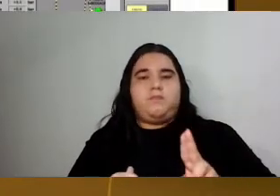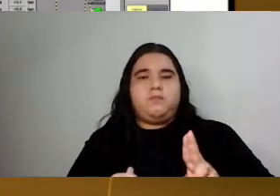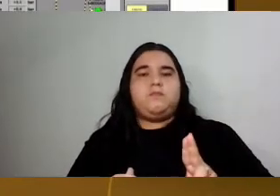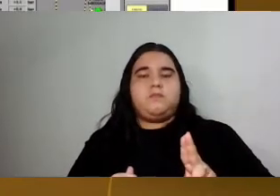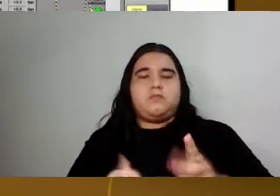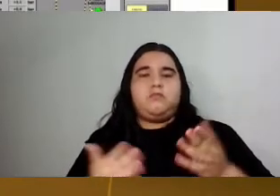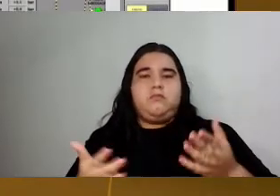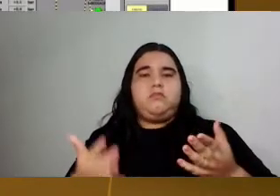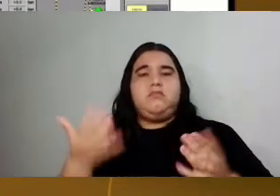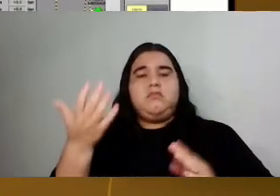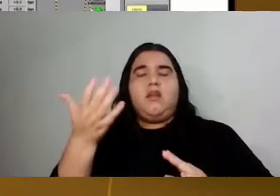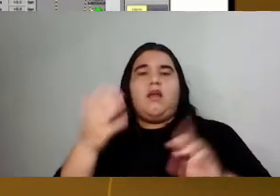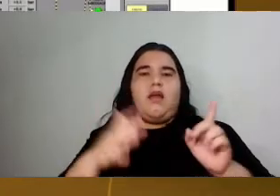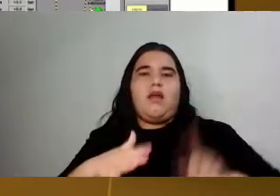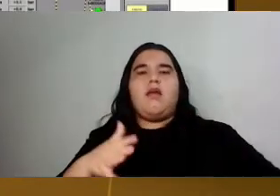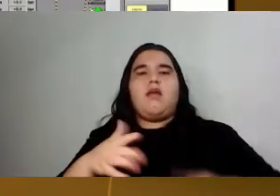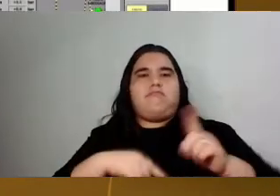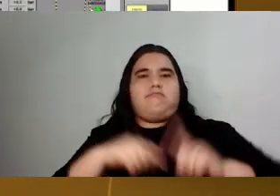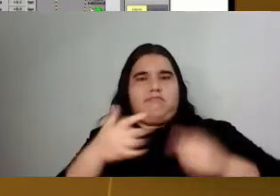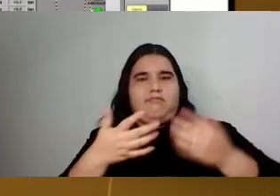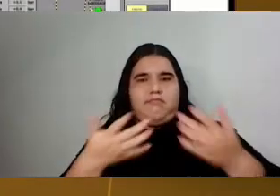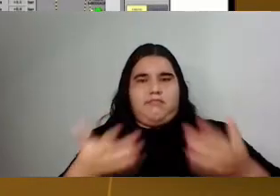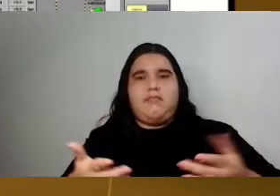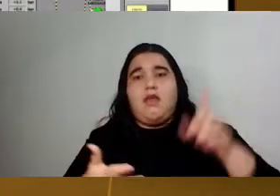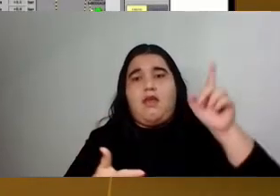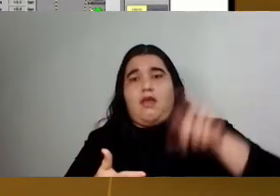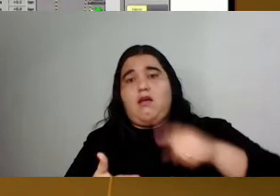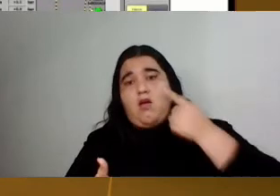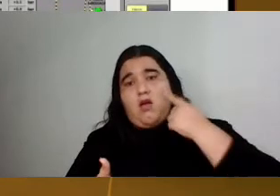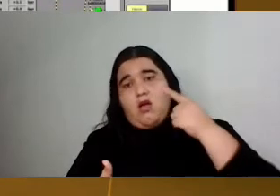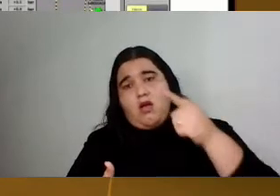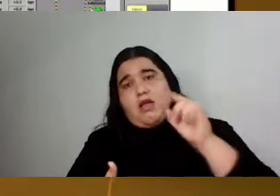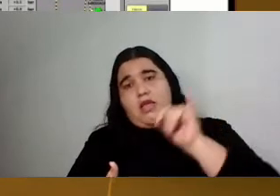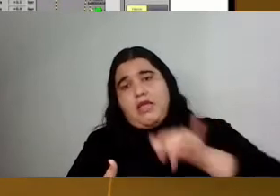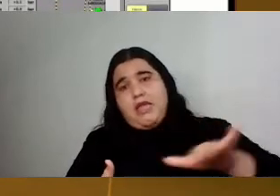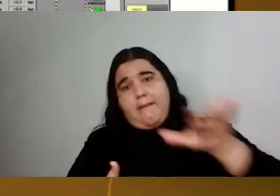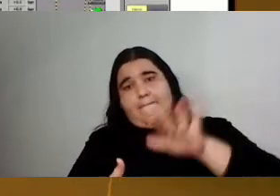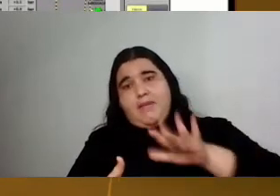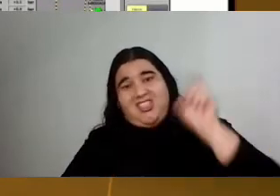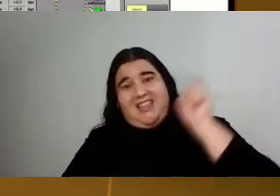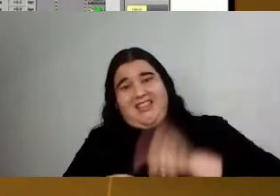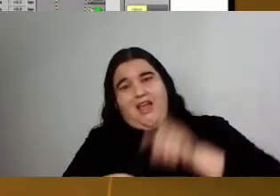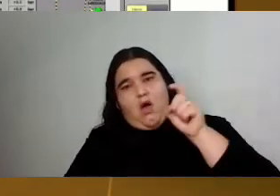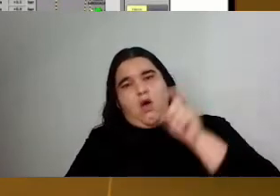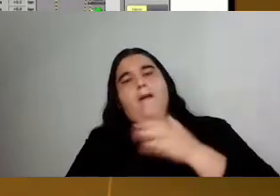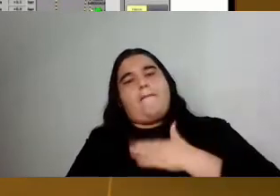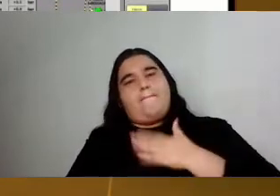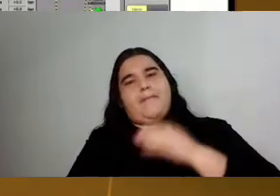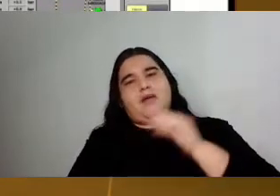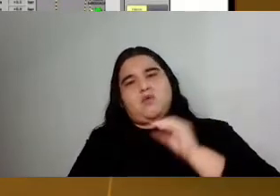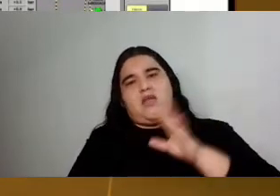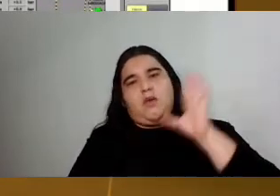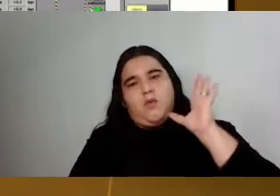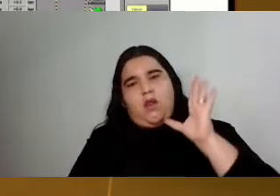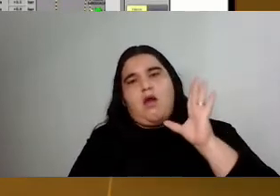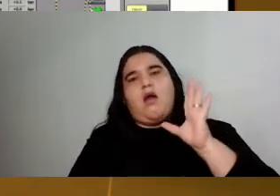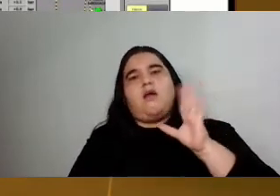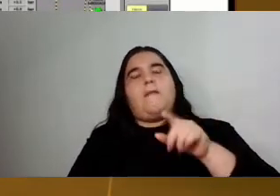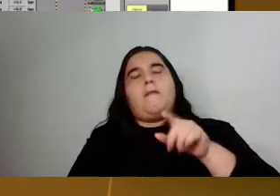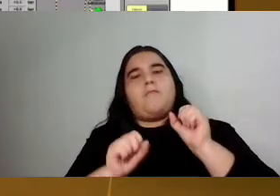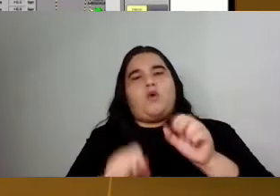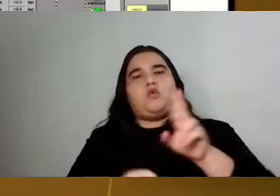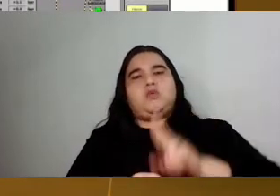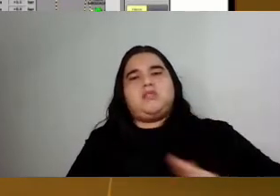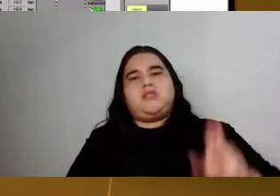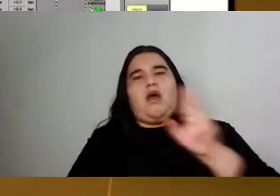pegasse e entrasse aqui uma imagem real do meu celular, que a gente estava usando na hora, digita lá, status 036 no Telegram, 036 é o